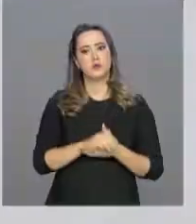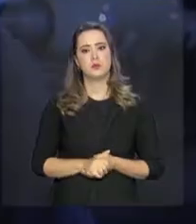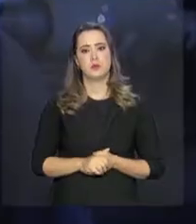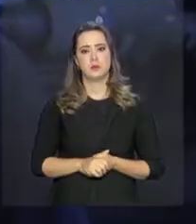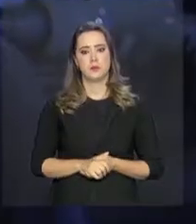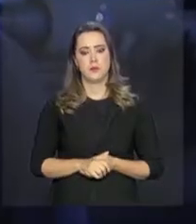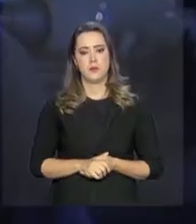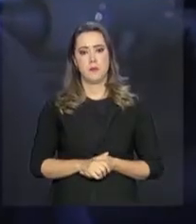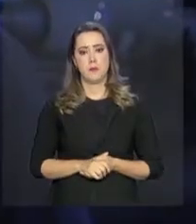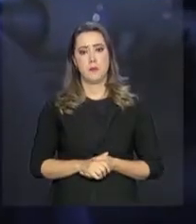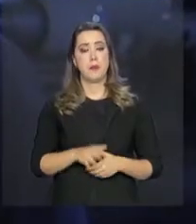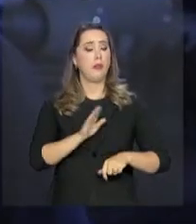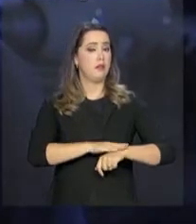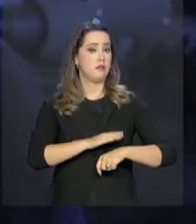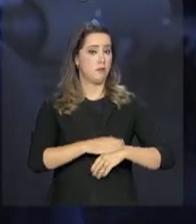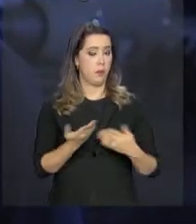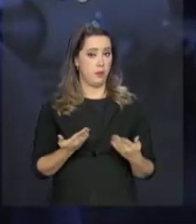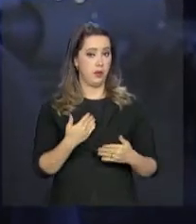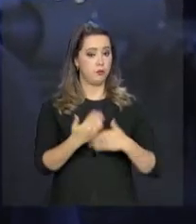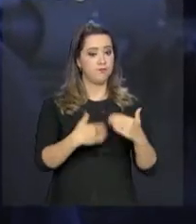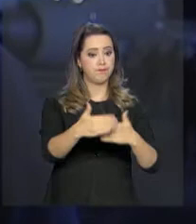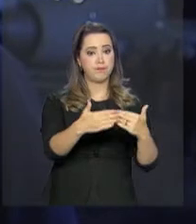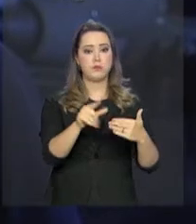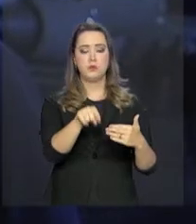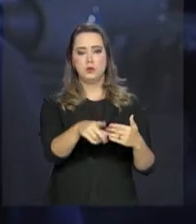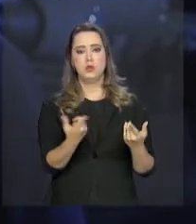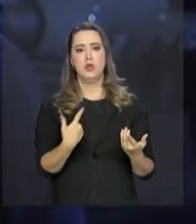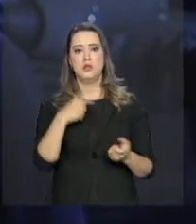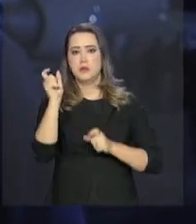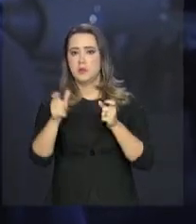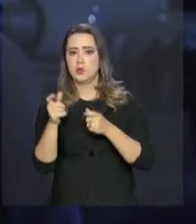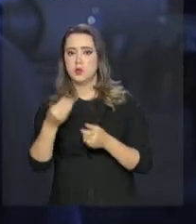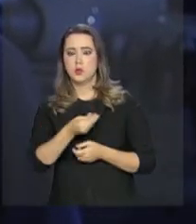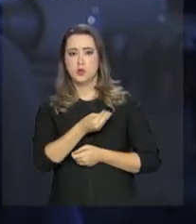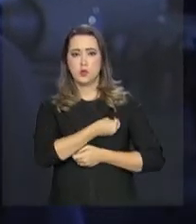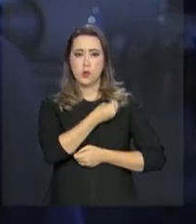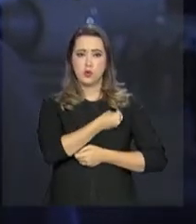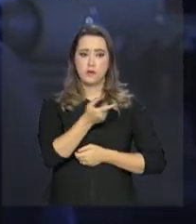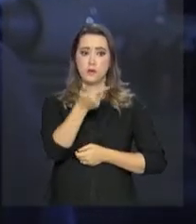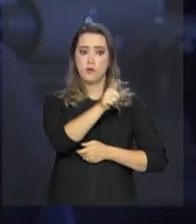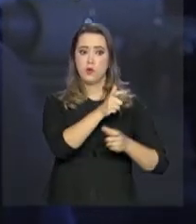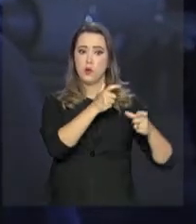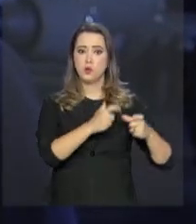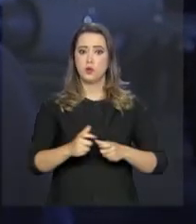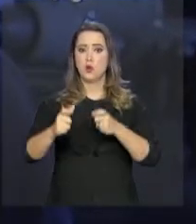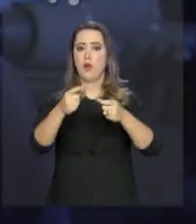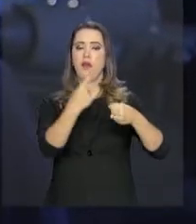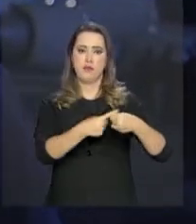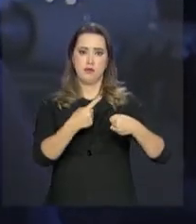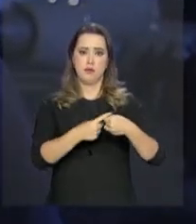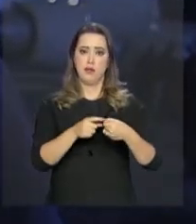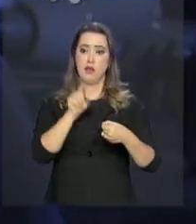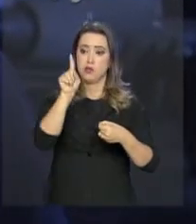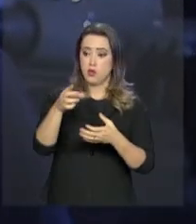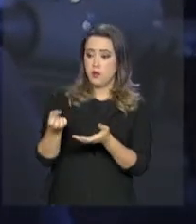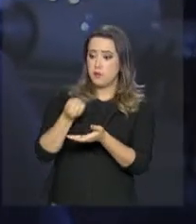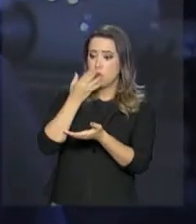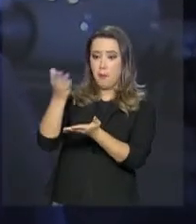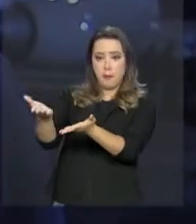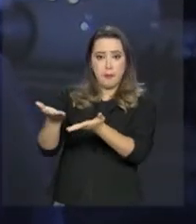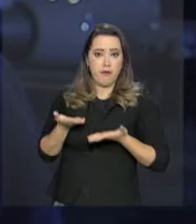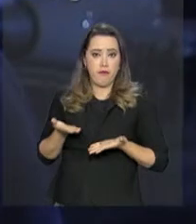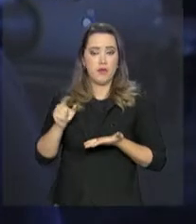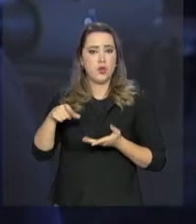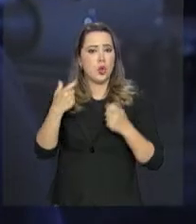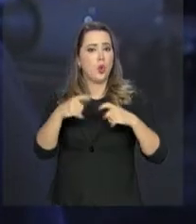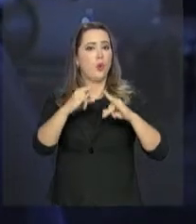Brasil. Durante esse processo de interiorização, as pessoas são realocadas para outras cidades e lá são recepcionadas em abrigos, tanto